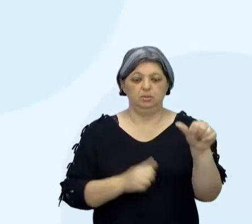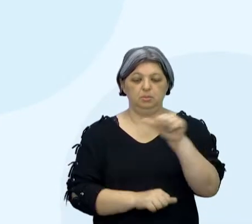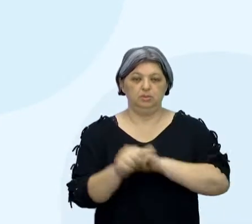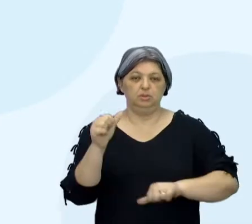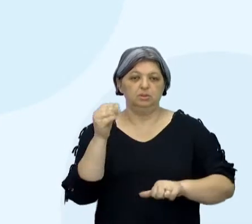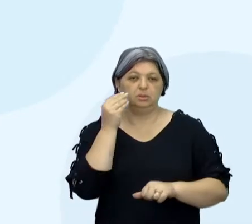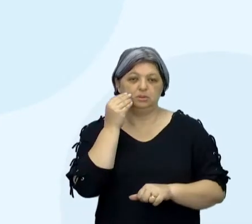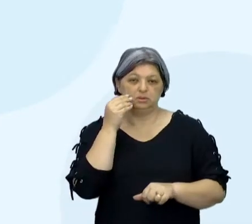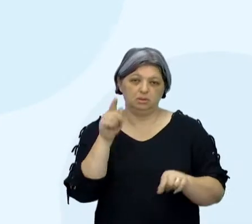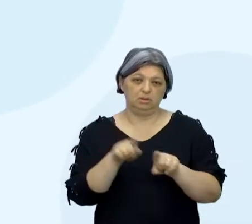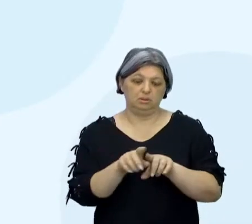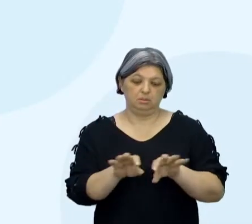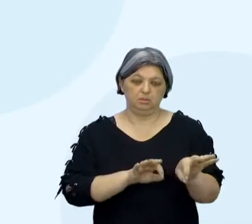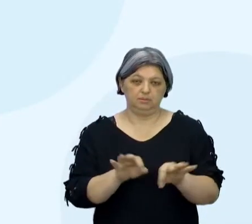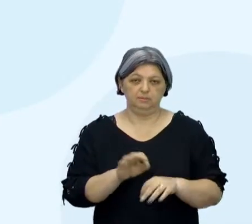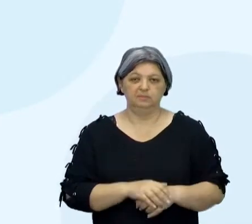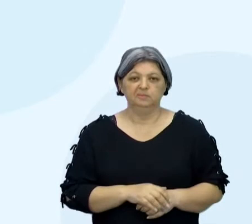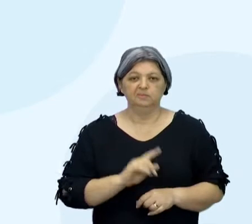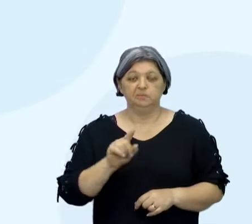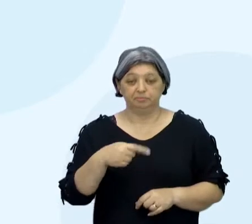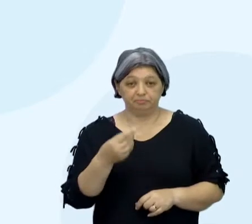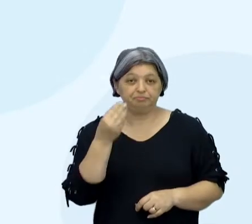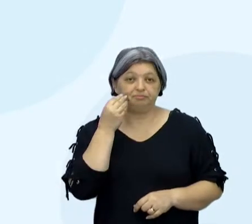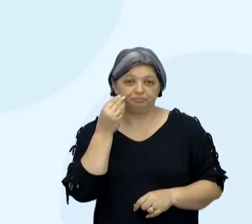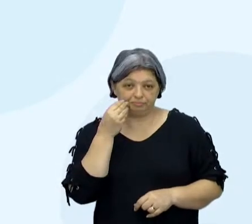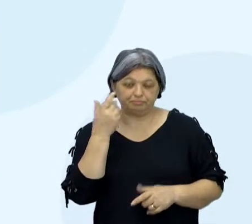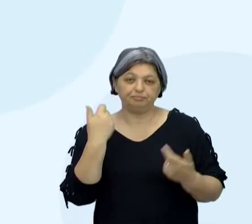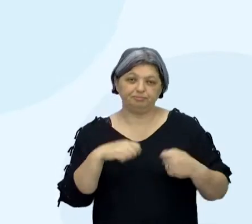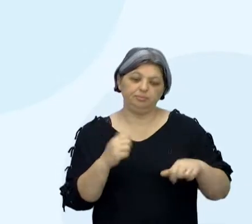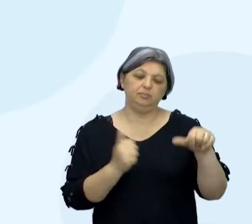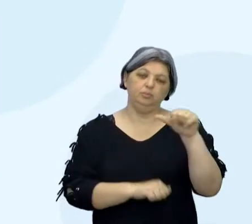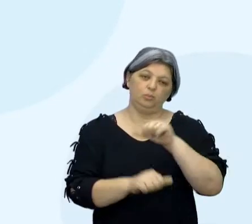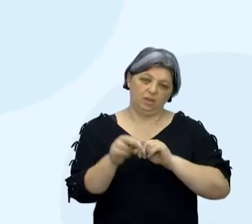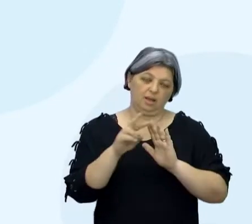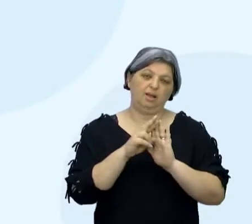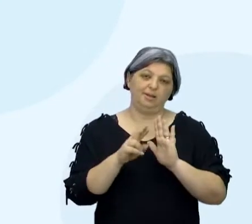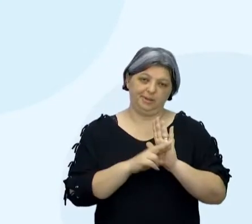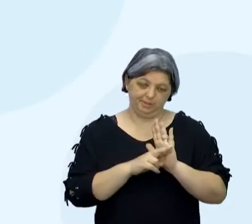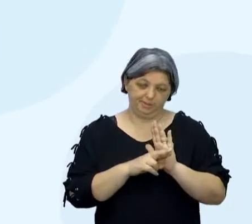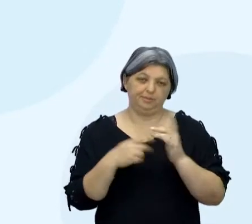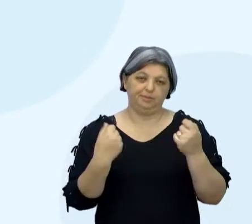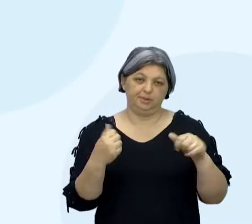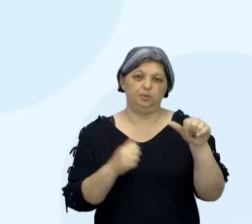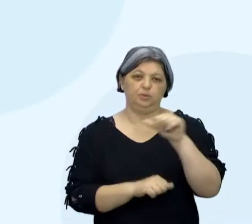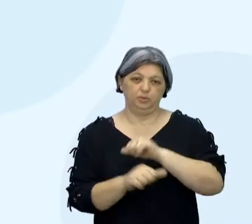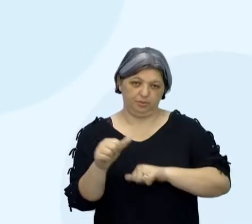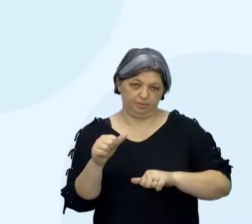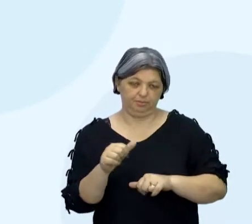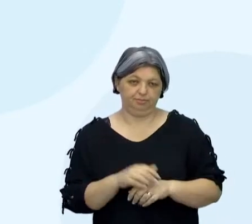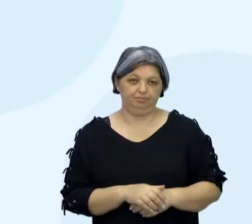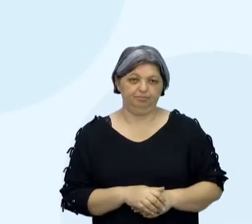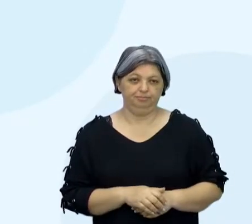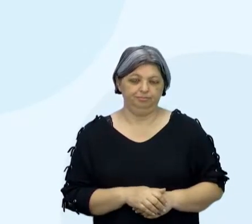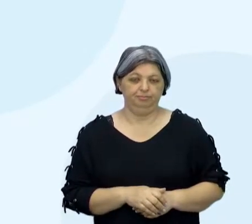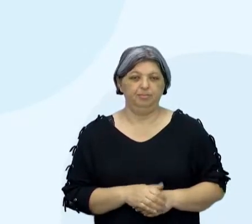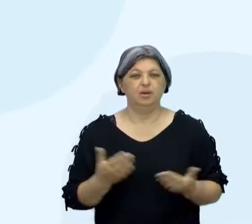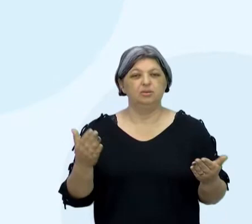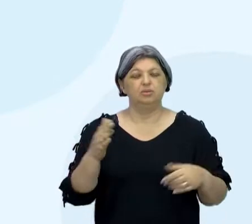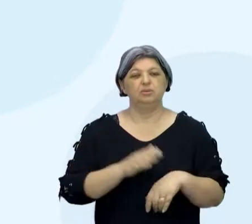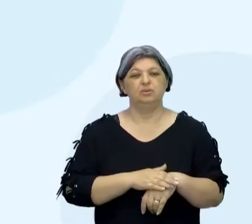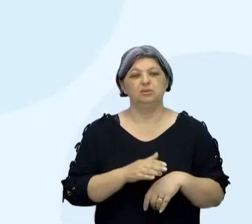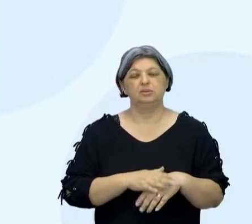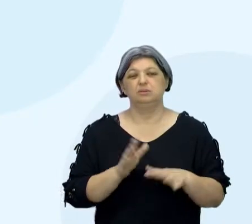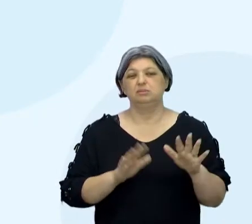Por quê? Porque, meu irmão, depois que você testar, velho, você vai ter que mudar as regras, você vai ter que mudar as coisas do jogo. Eu tenho um jogo que eu estou fazendo que